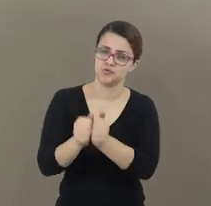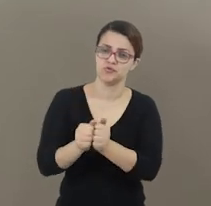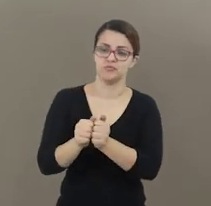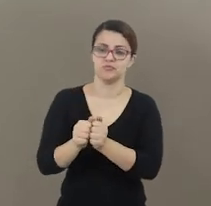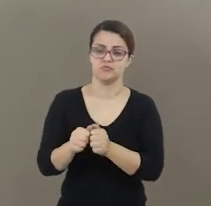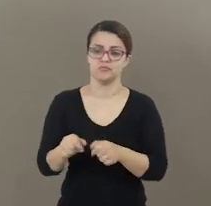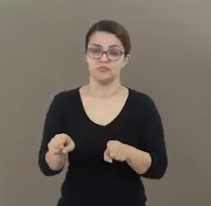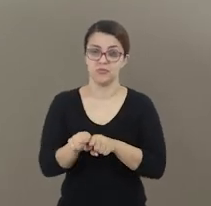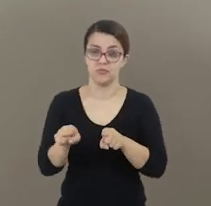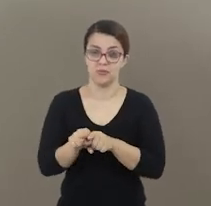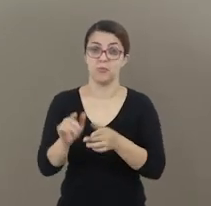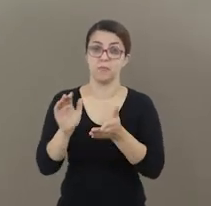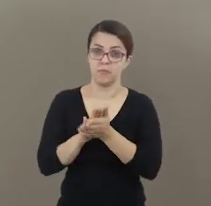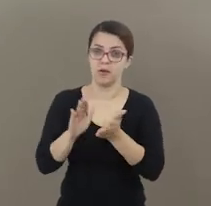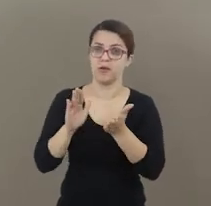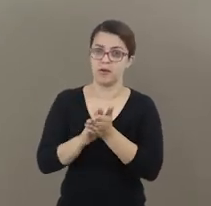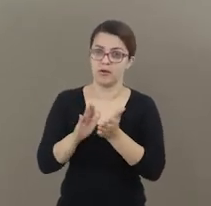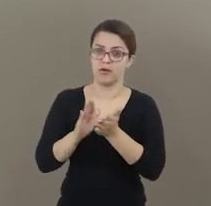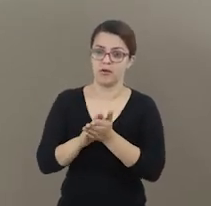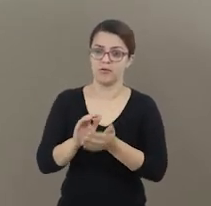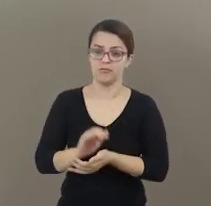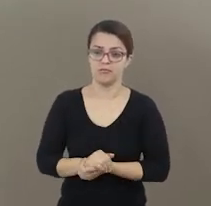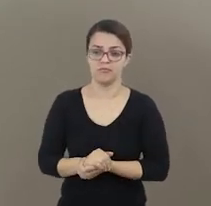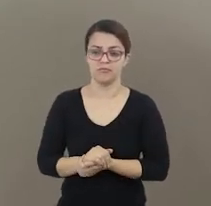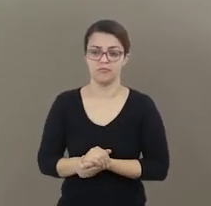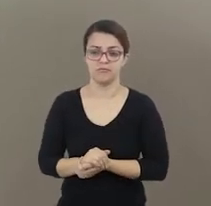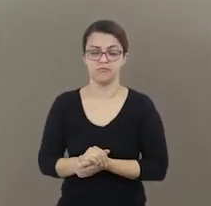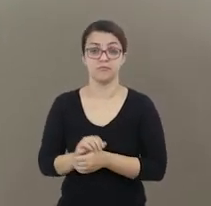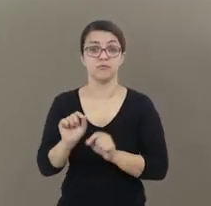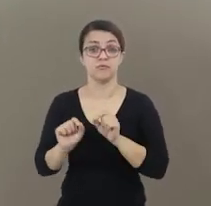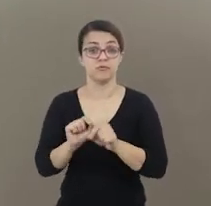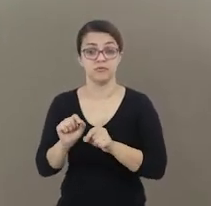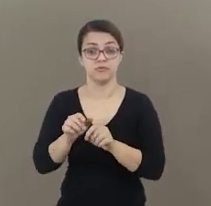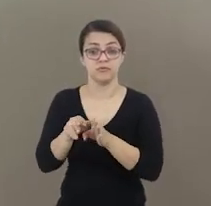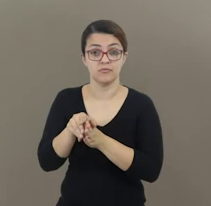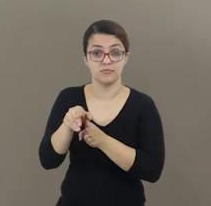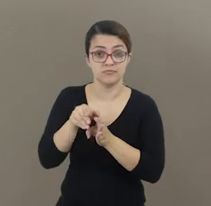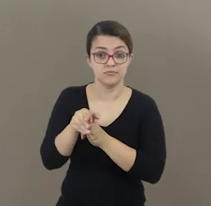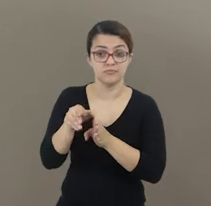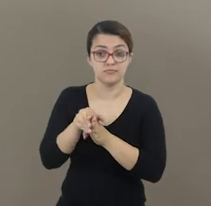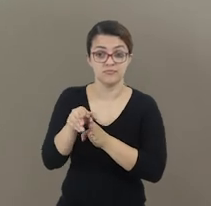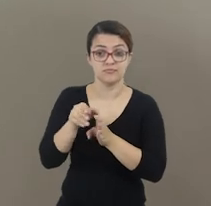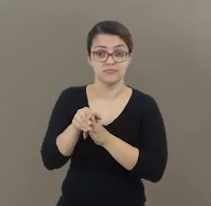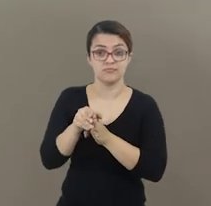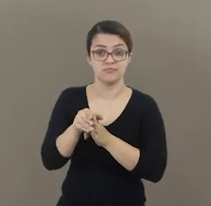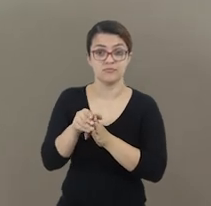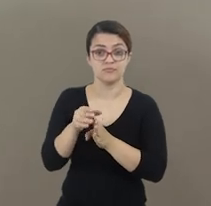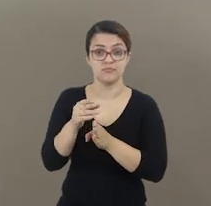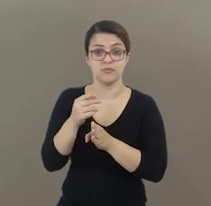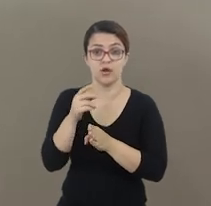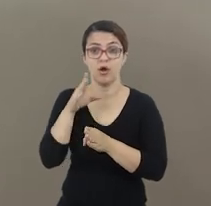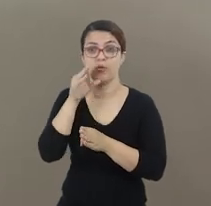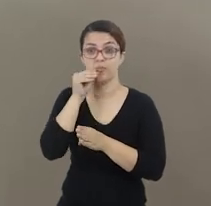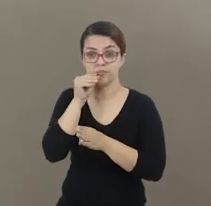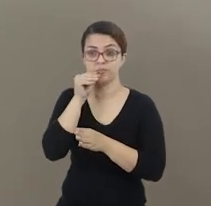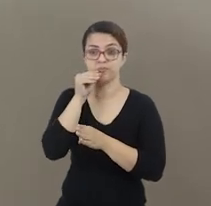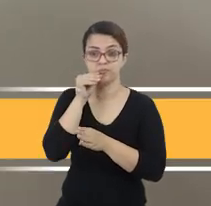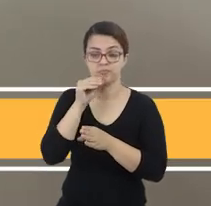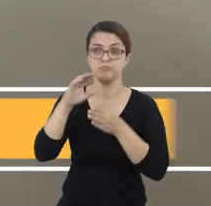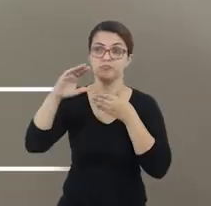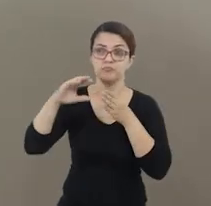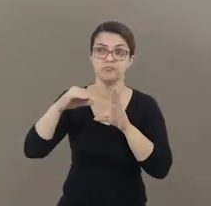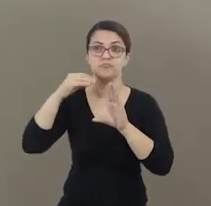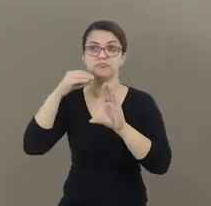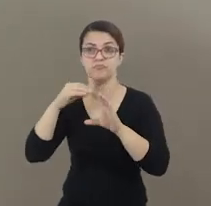bom? E acompanhar com o ritmo das palmas. E as variações que eu vou sugerir para vocês é cantar com a boca fechada, né? Que